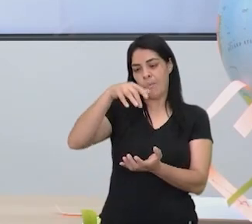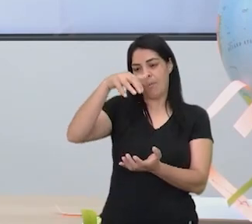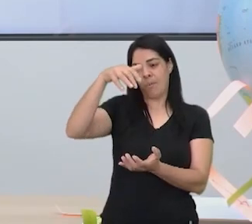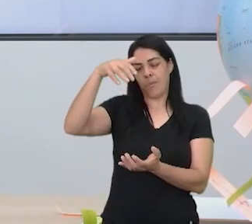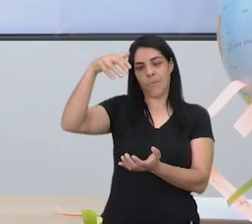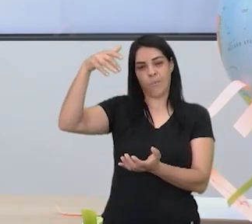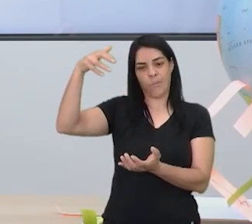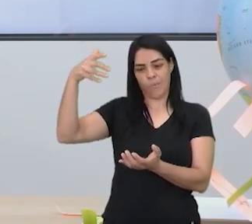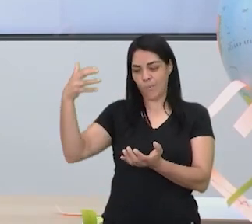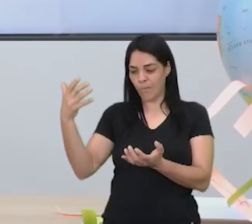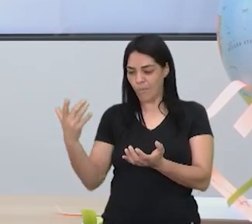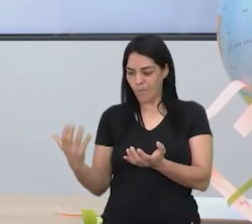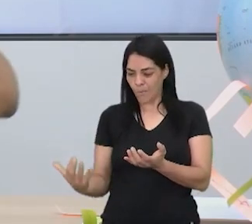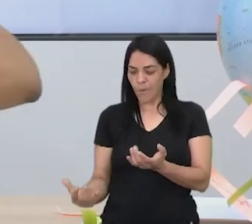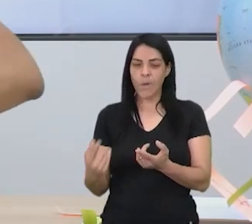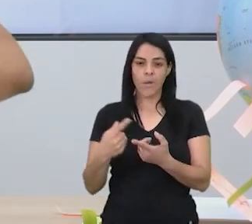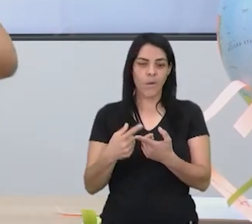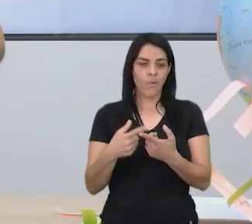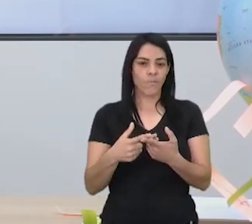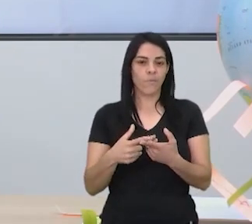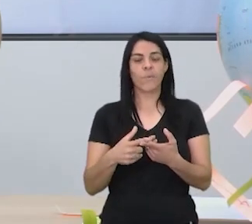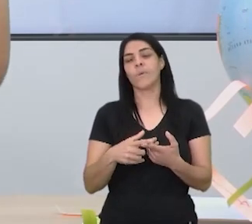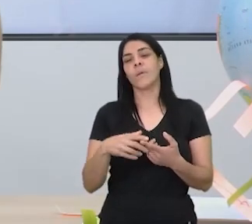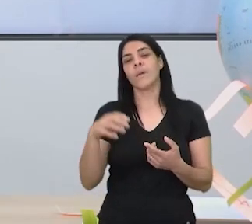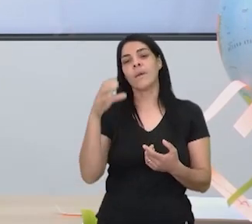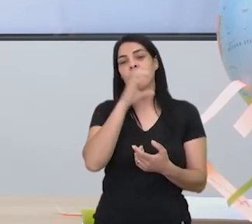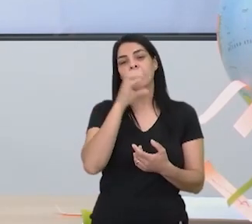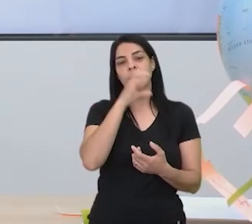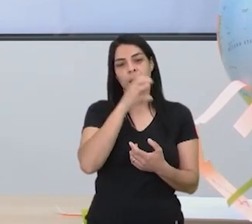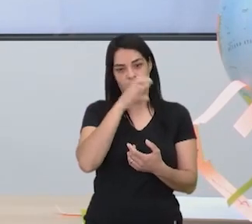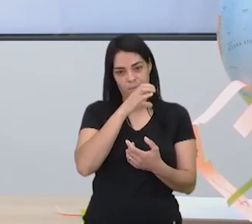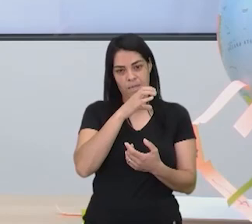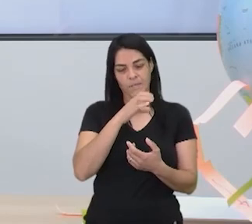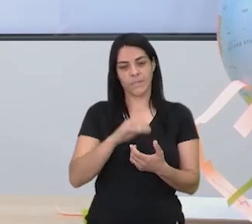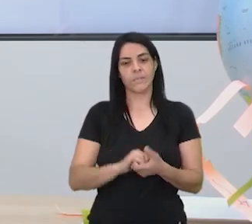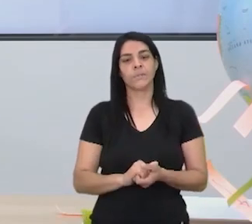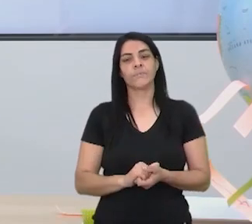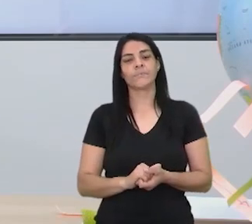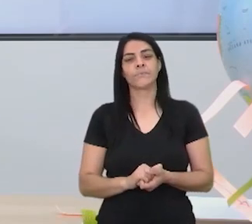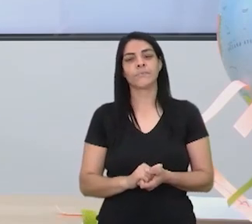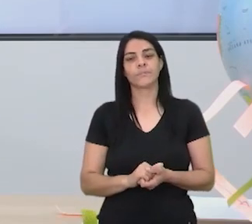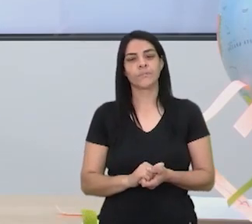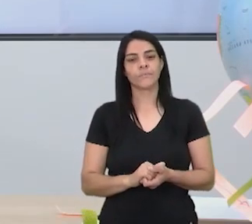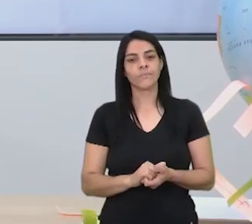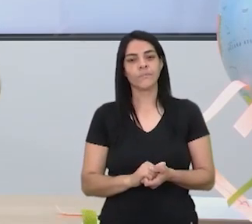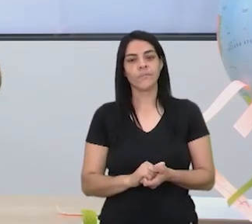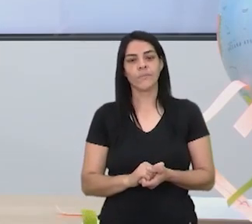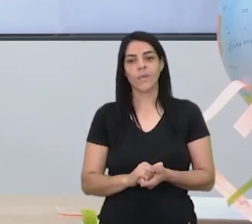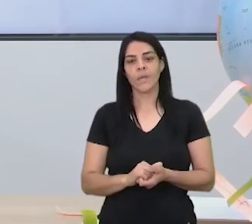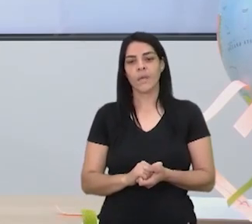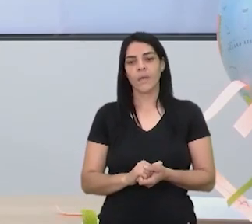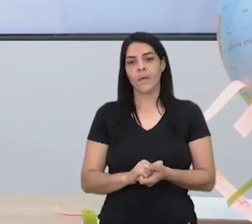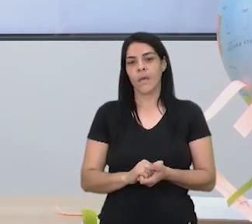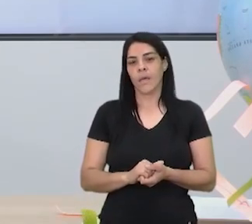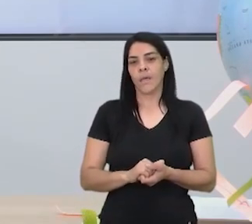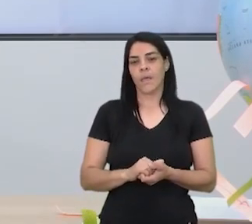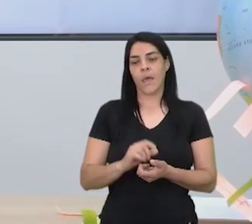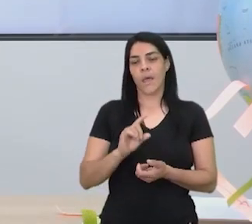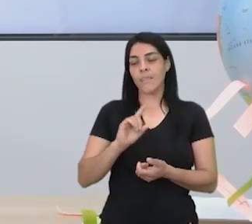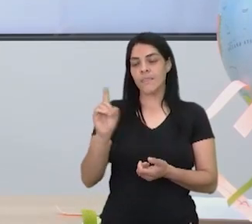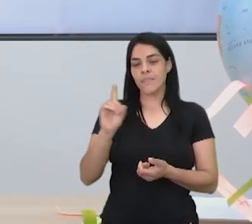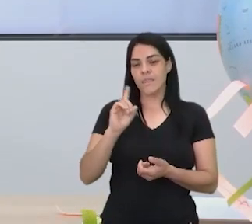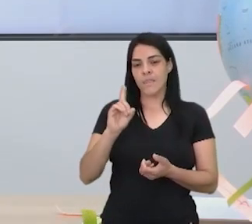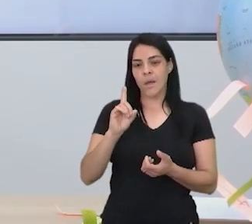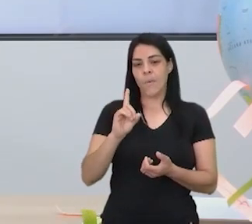porque a temperatura do líquido está alta e ele vai levar líquido e tudo. Então não é que sai o líquido, o gás sai com tanta violência